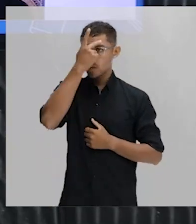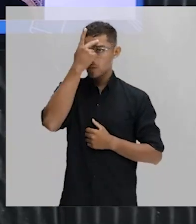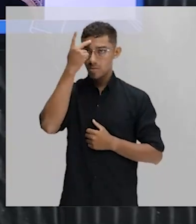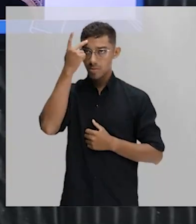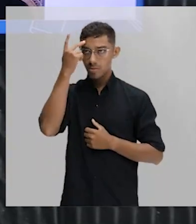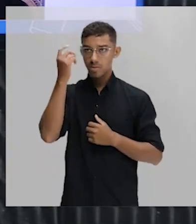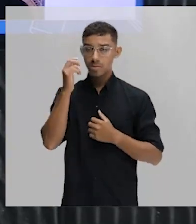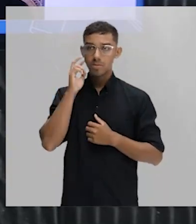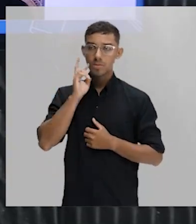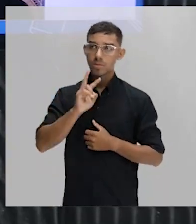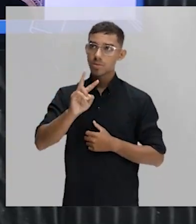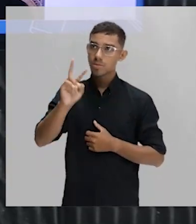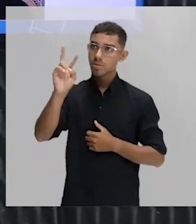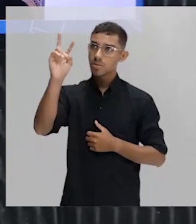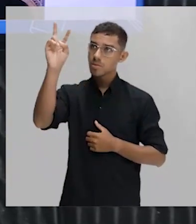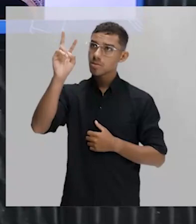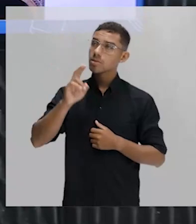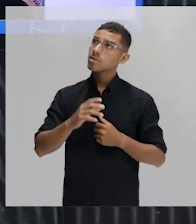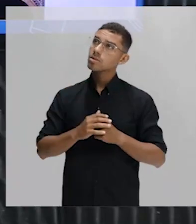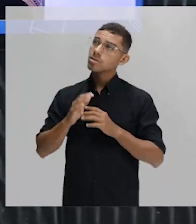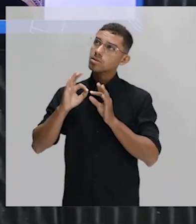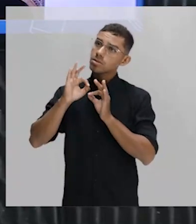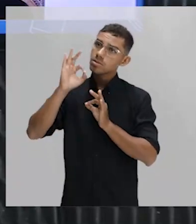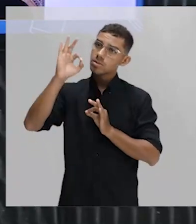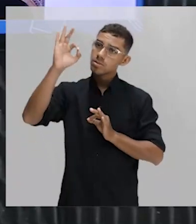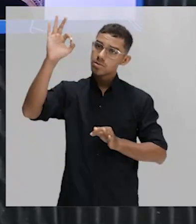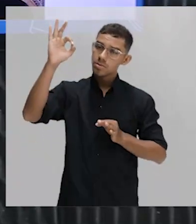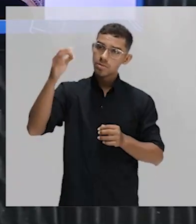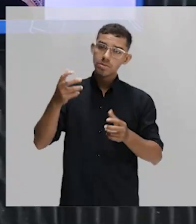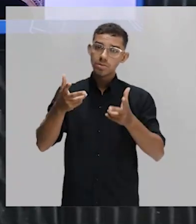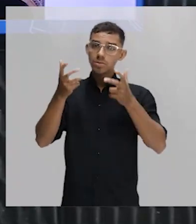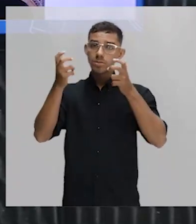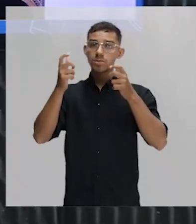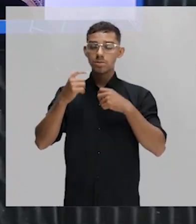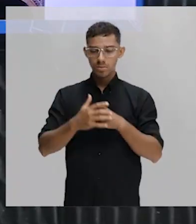expressividade, na hora que você olhasse para cima, a uma distância muito grande, desse a